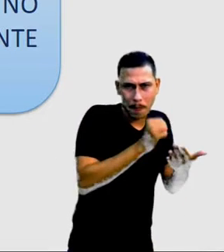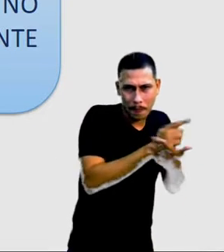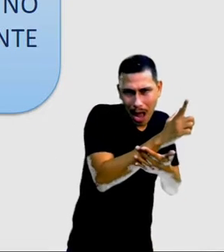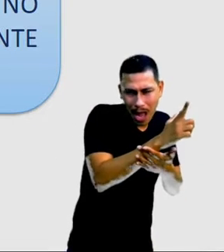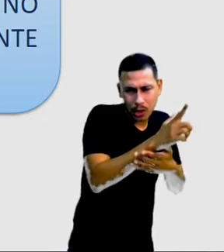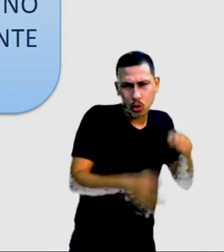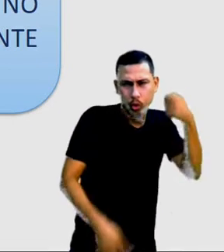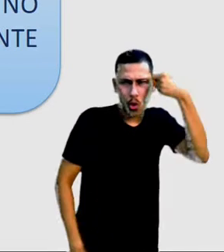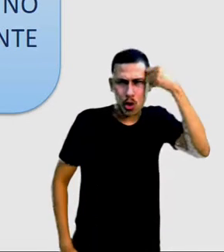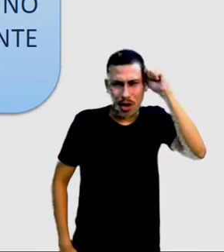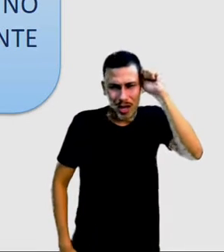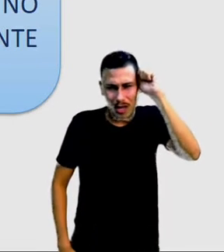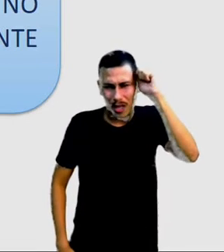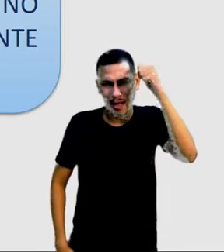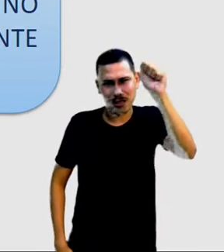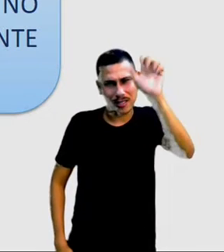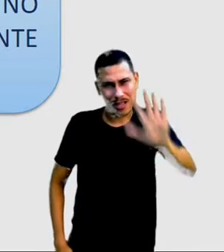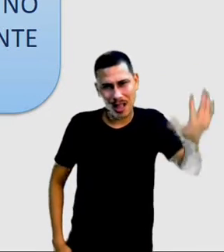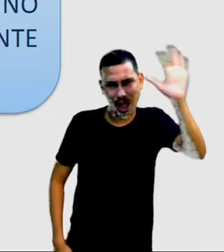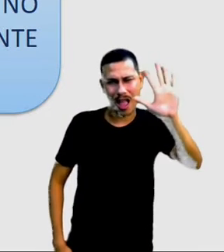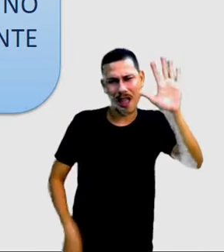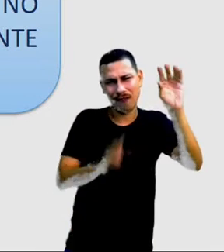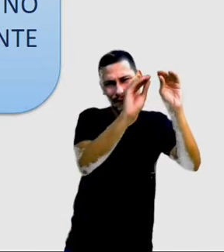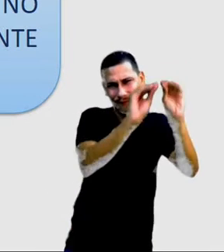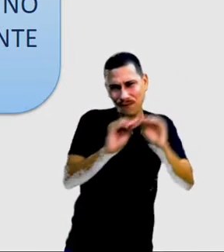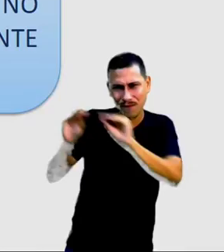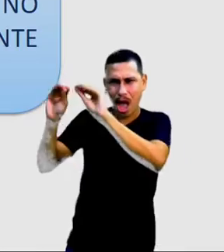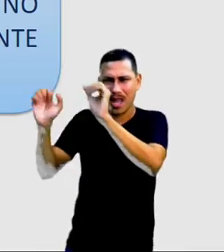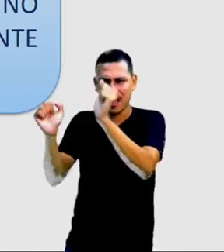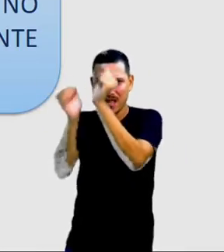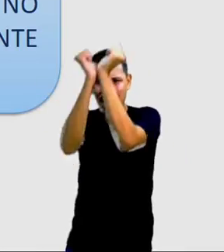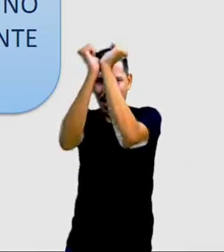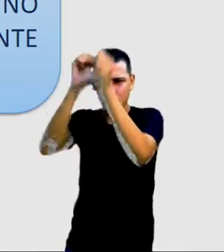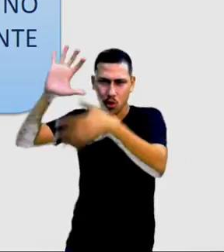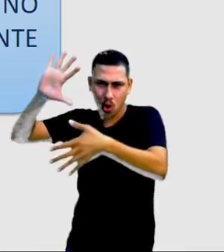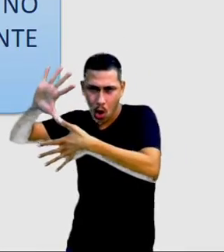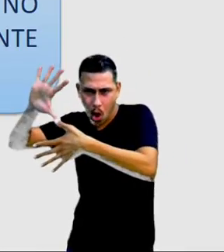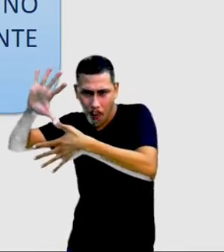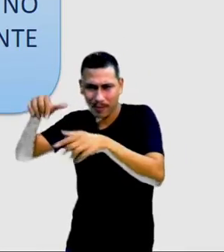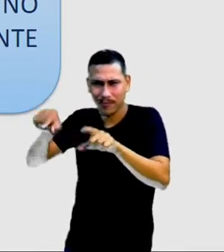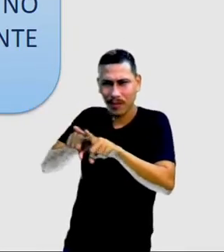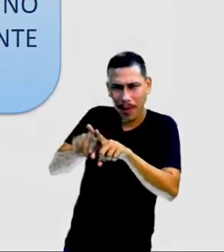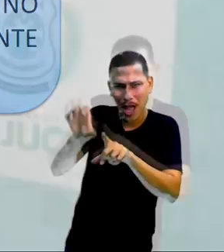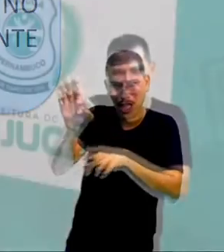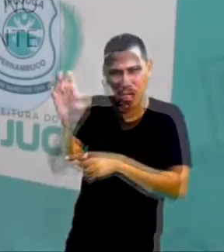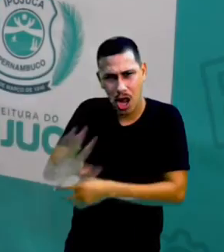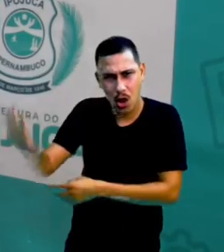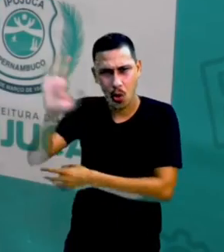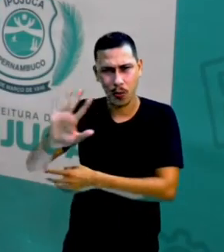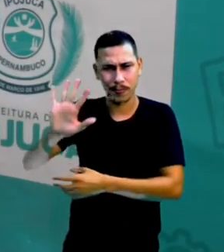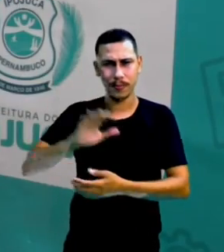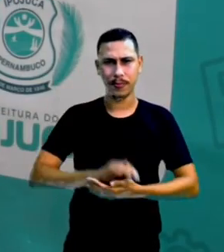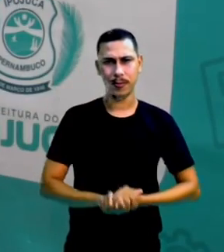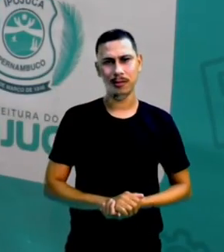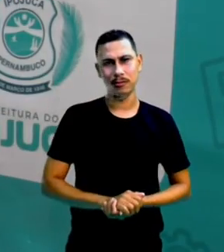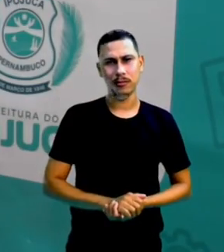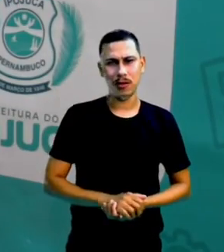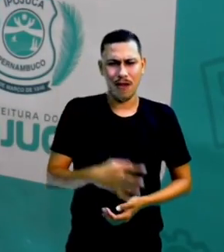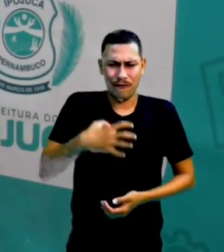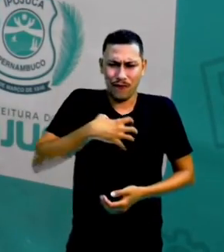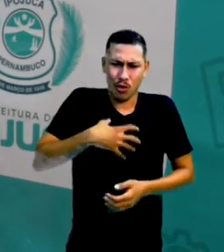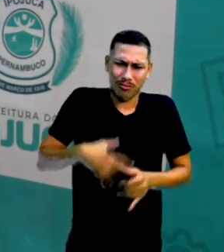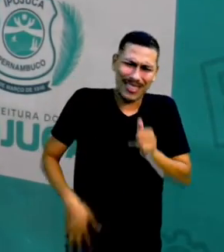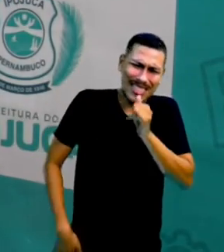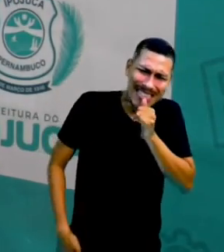para serem escravizados no continente europeu e no continente americano, como eu falei para vocês. Tristemente,